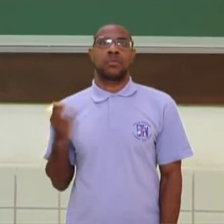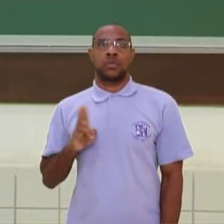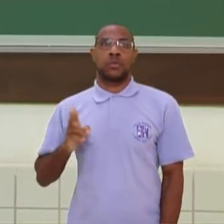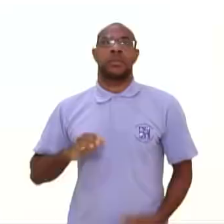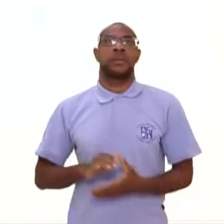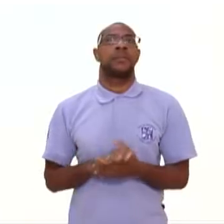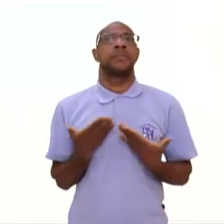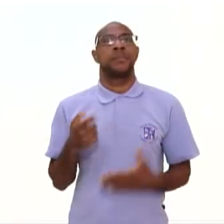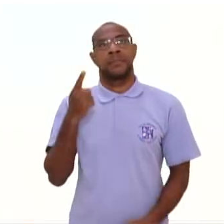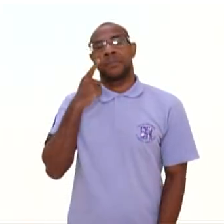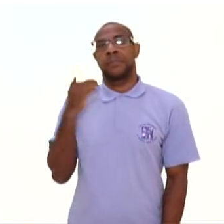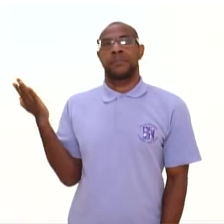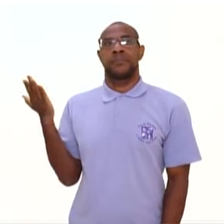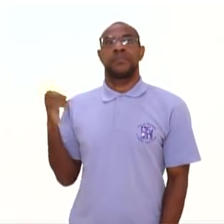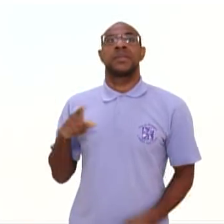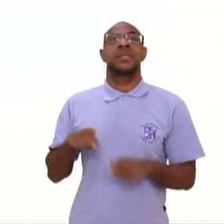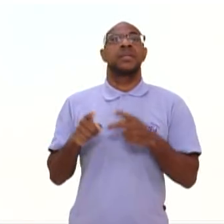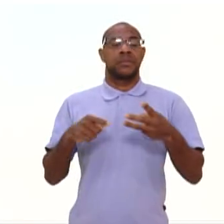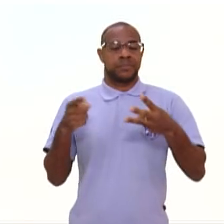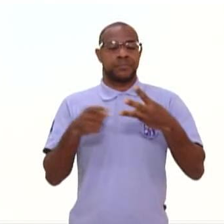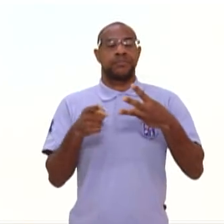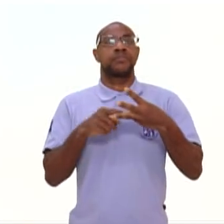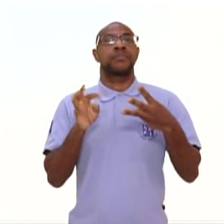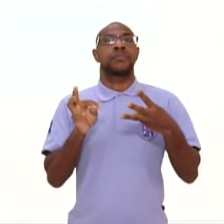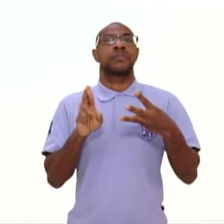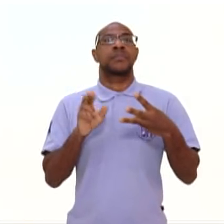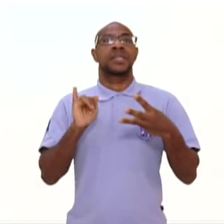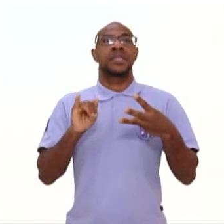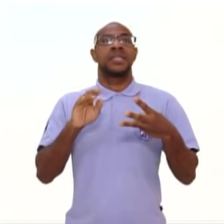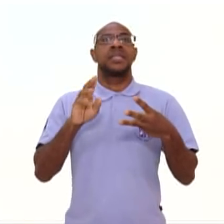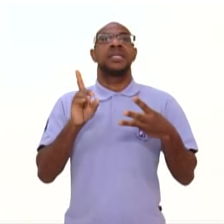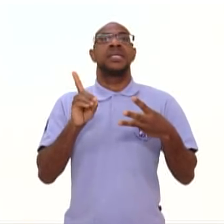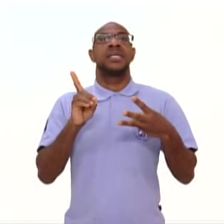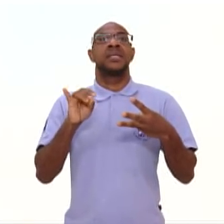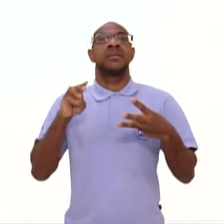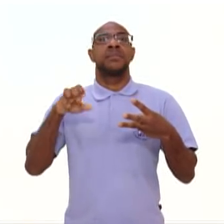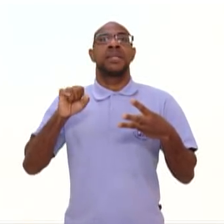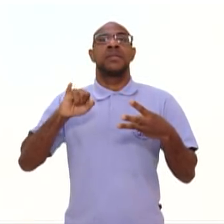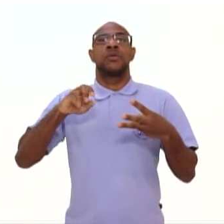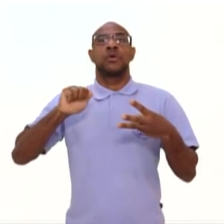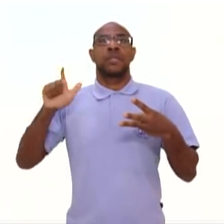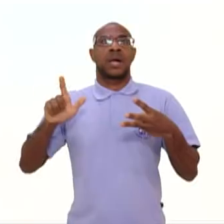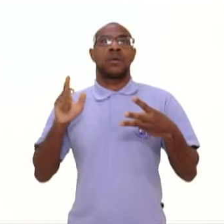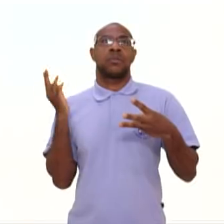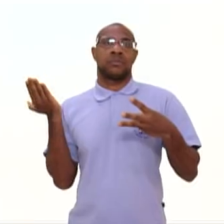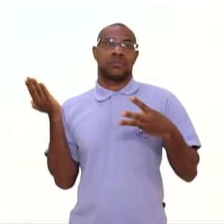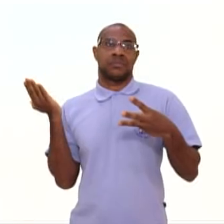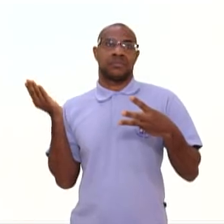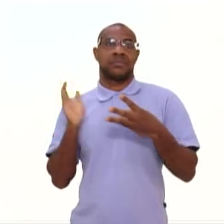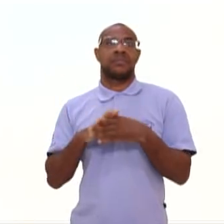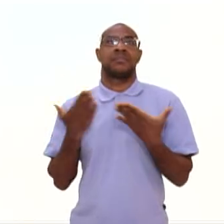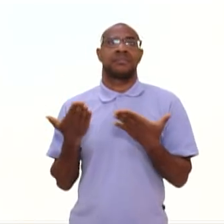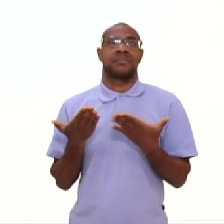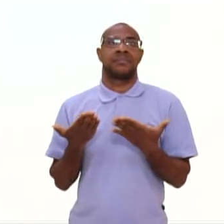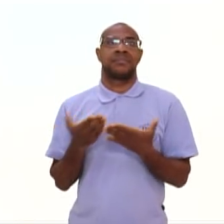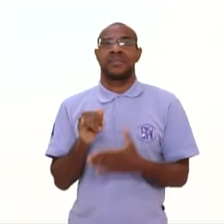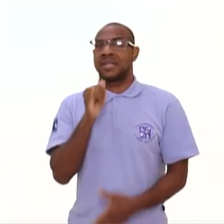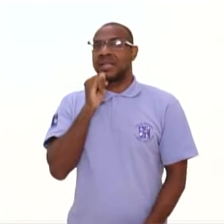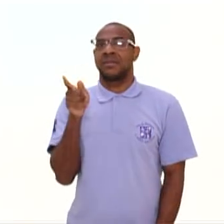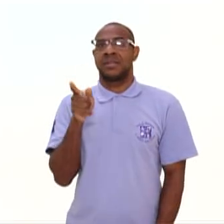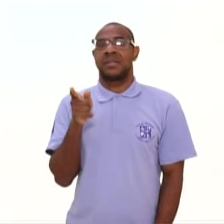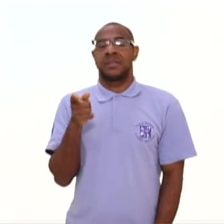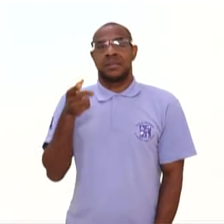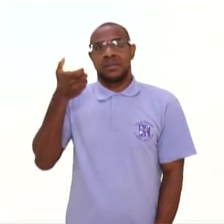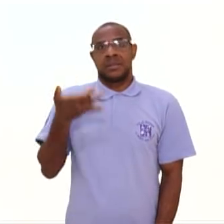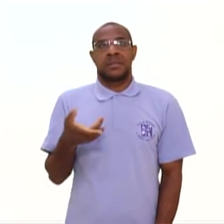tela. Temos aqui tridimensional, que se propaga então em várias direções. Agora imagina assim, se você está